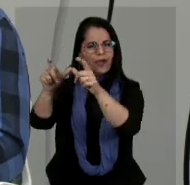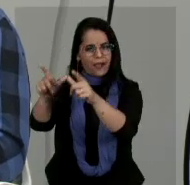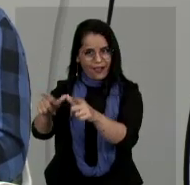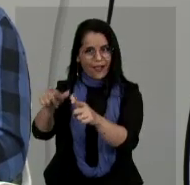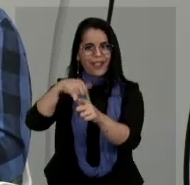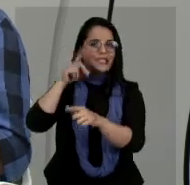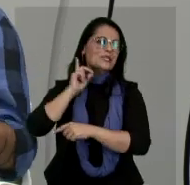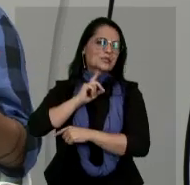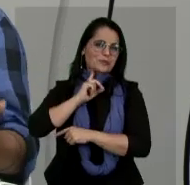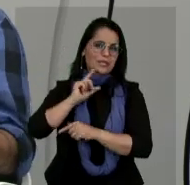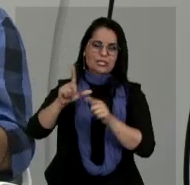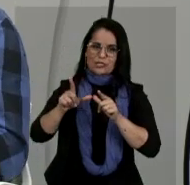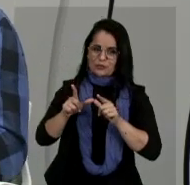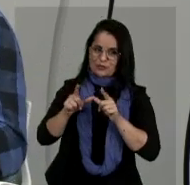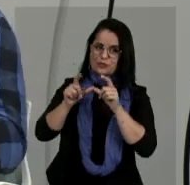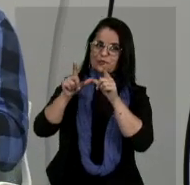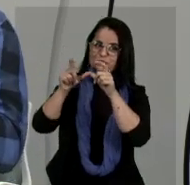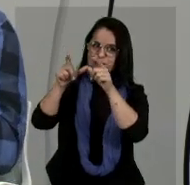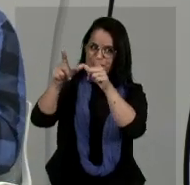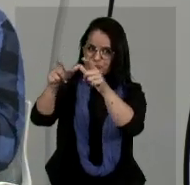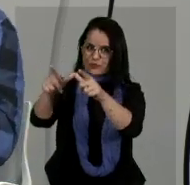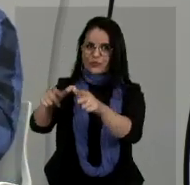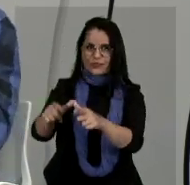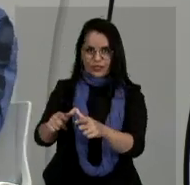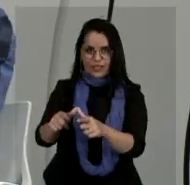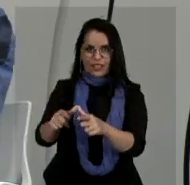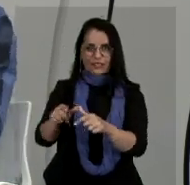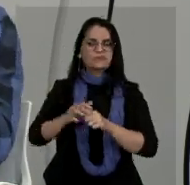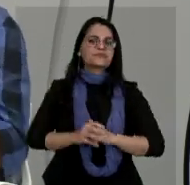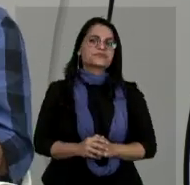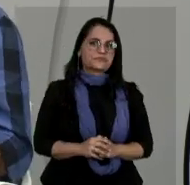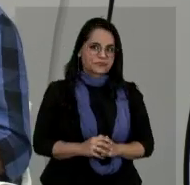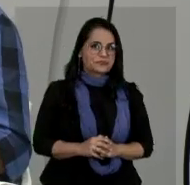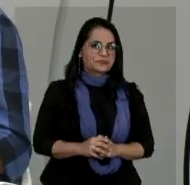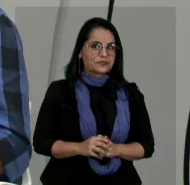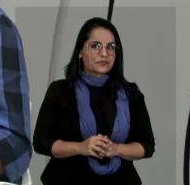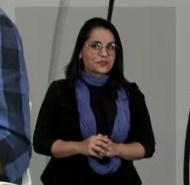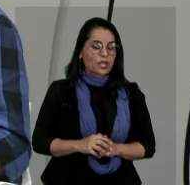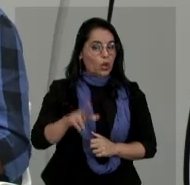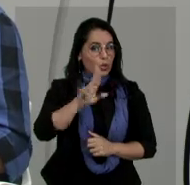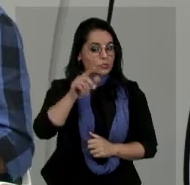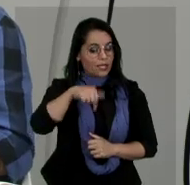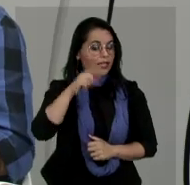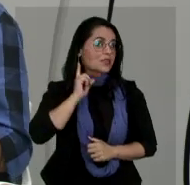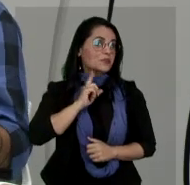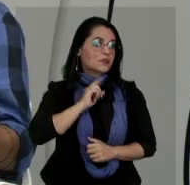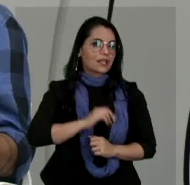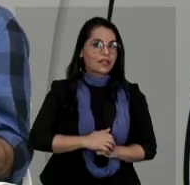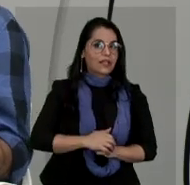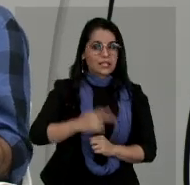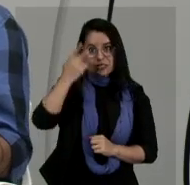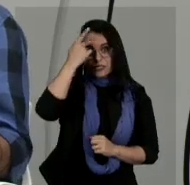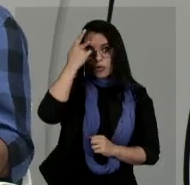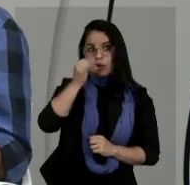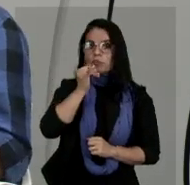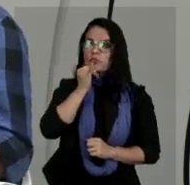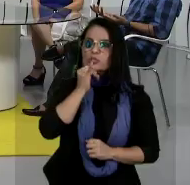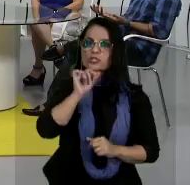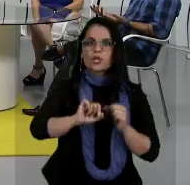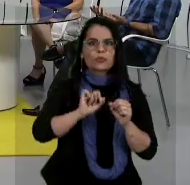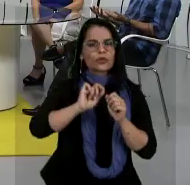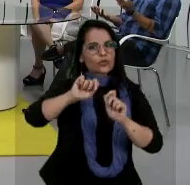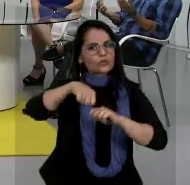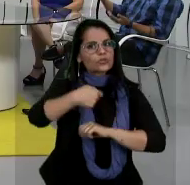em Minas, que a nossa colega Carla está fazendo, o sinal de viajar, esse utilizado aqui em Minas. Em São Paulo, por exemplo, o sinal